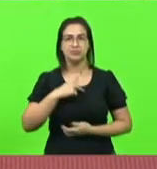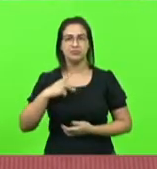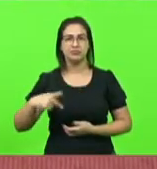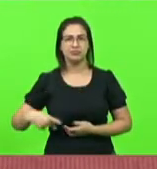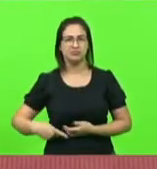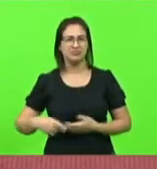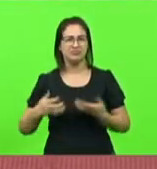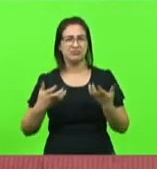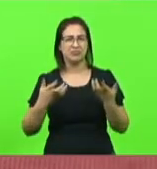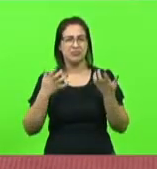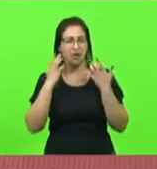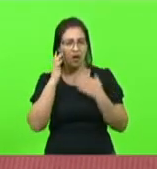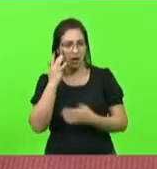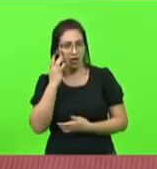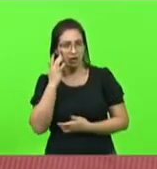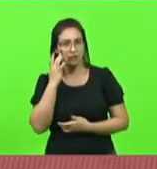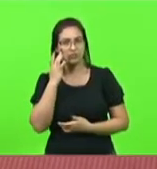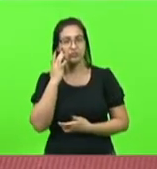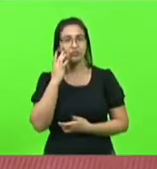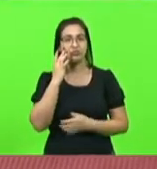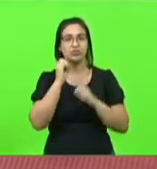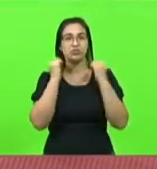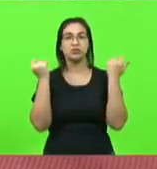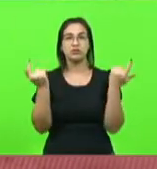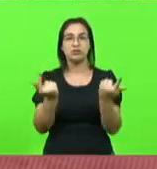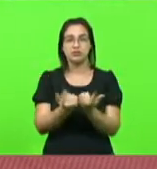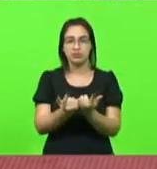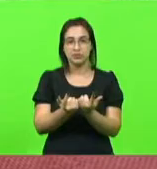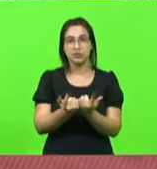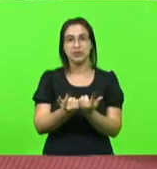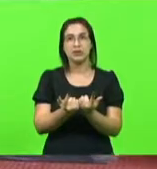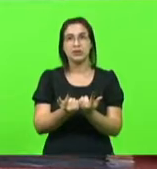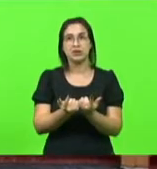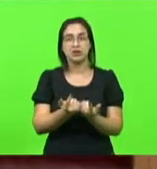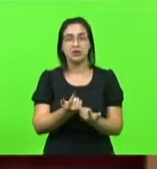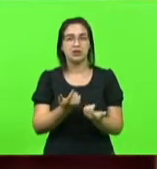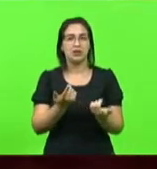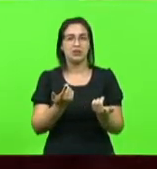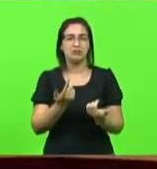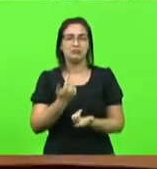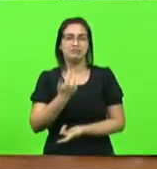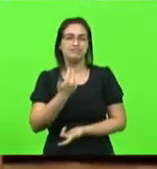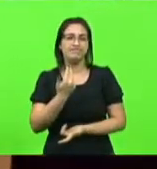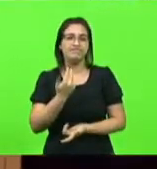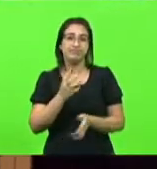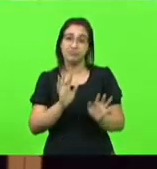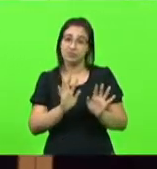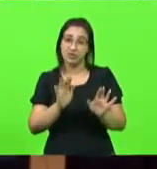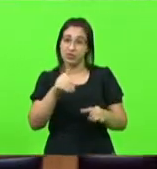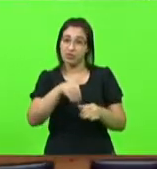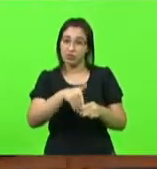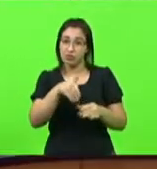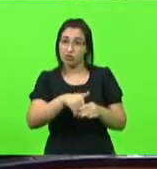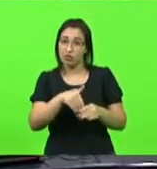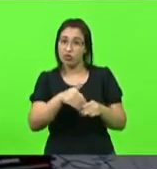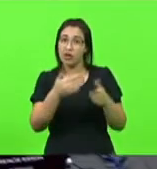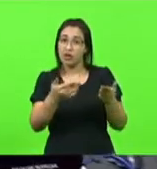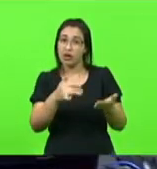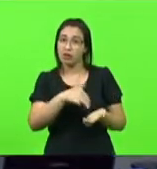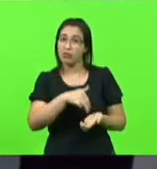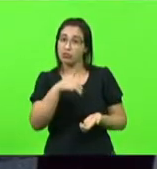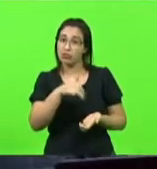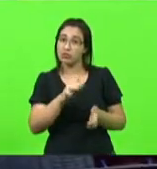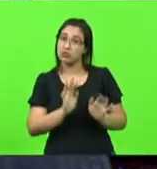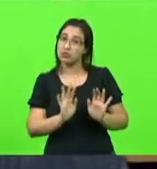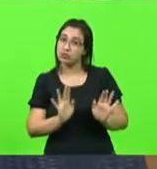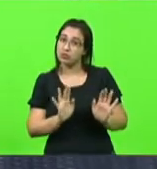sinceramente acredito que a Assembleia Legislativa não deveria colocar o dedo nessa moção, não deveria botar